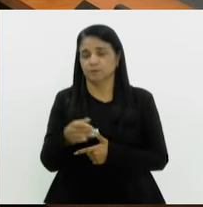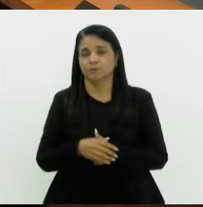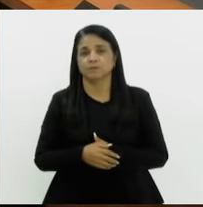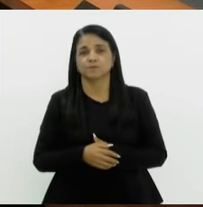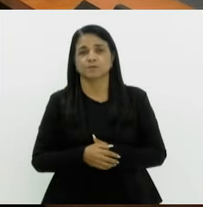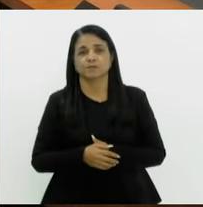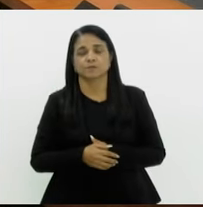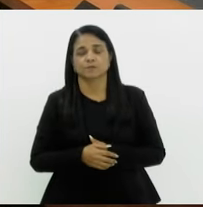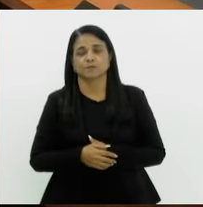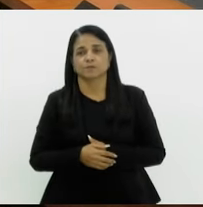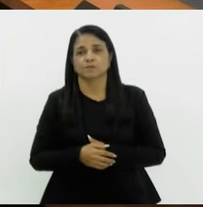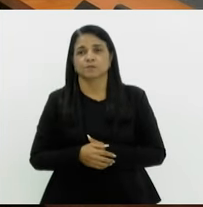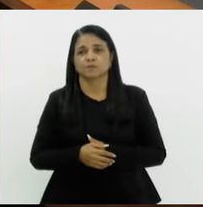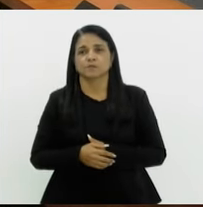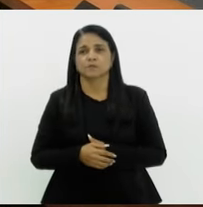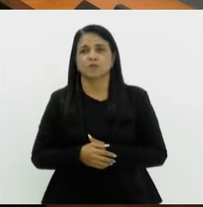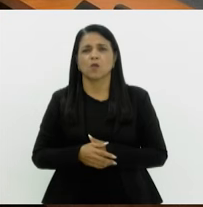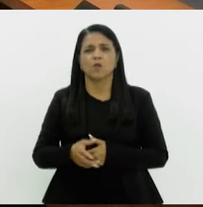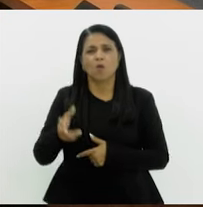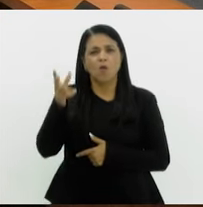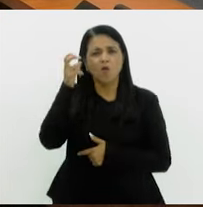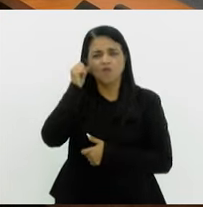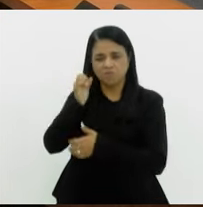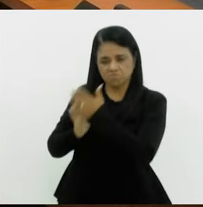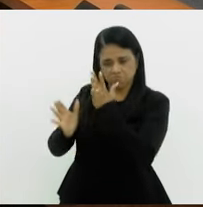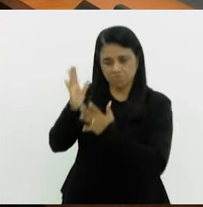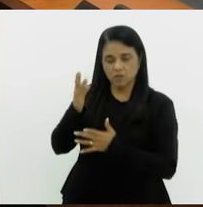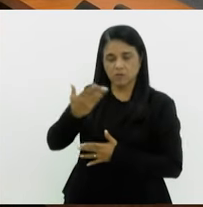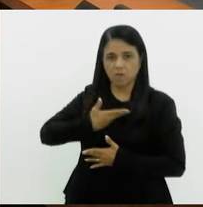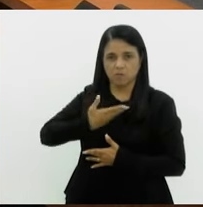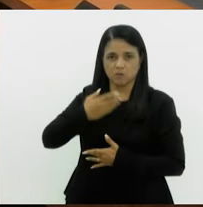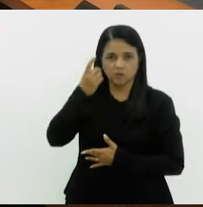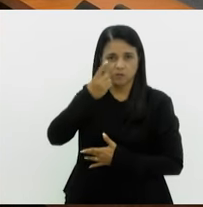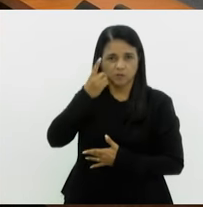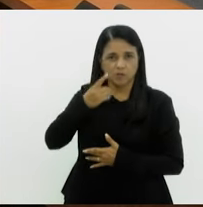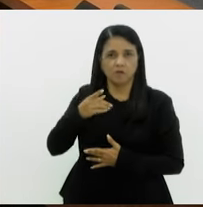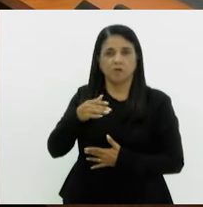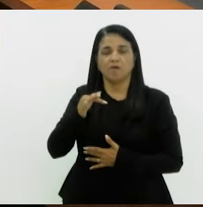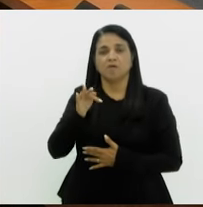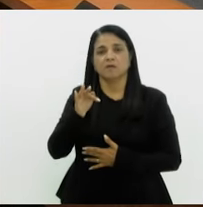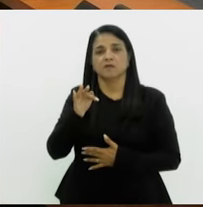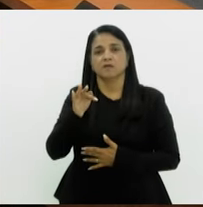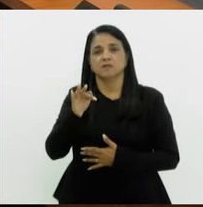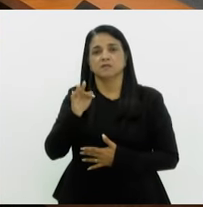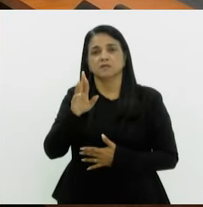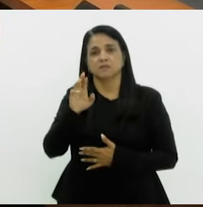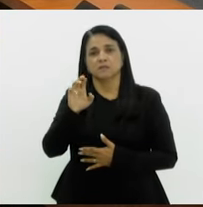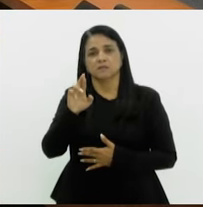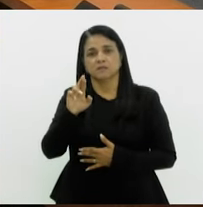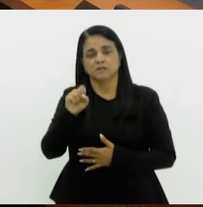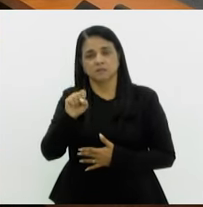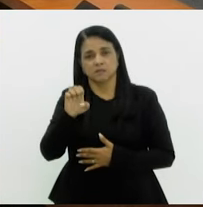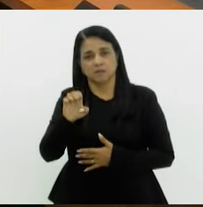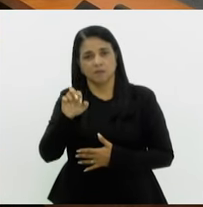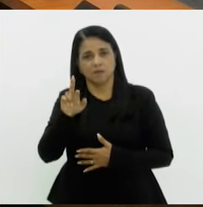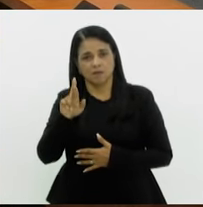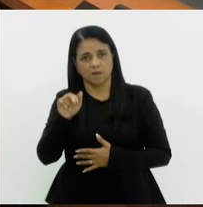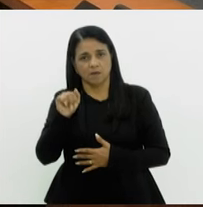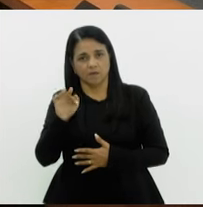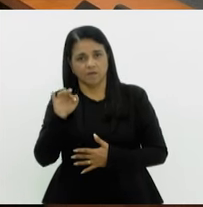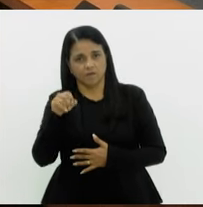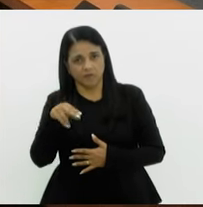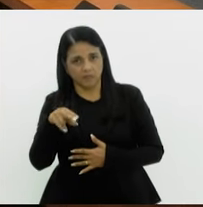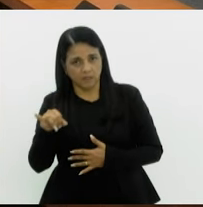Eu ouvi aqui os meus colegas, meu querido Serafini, o Josemar, professor Josemar,